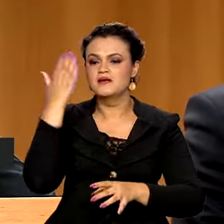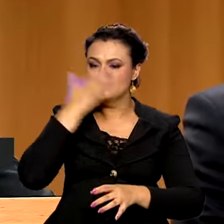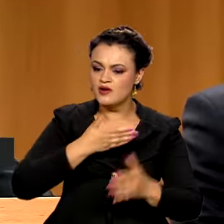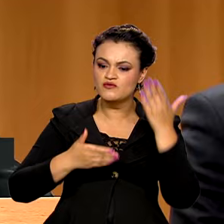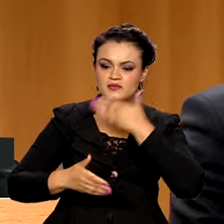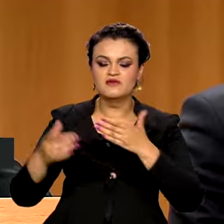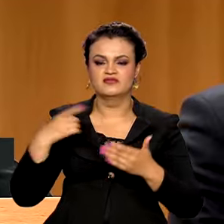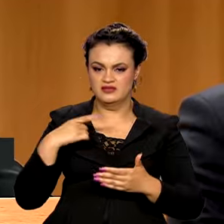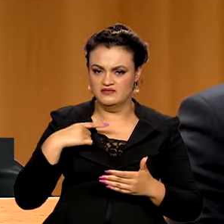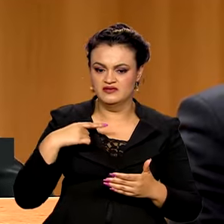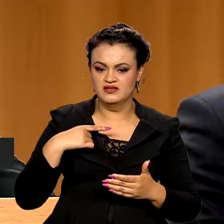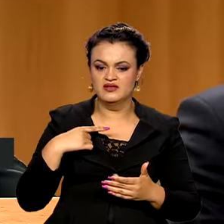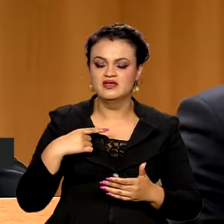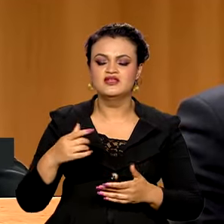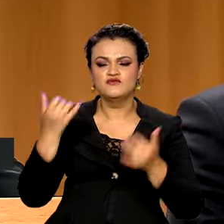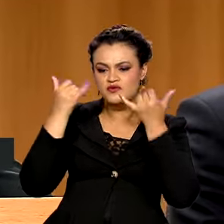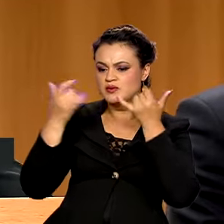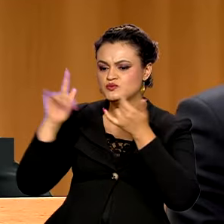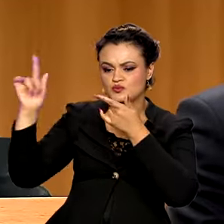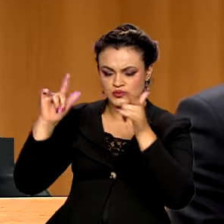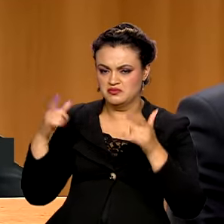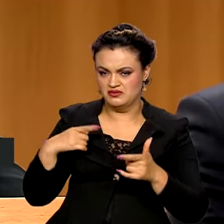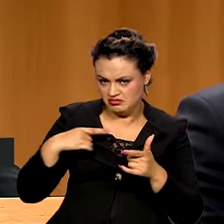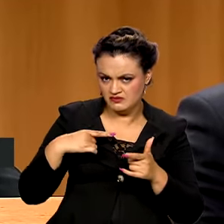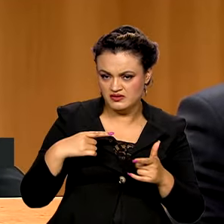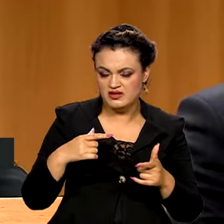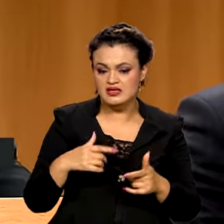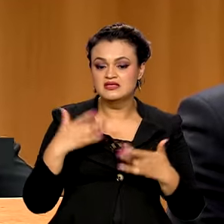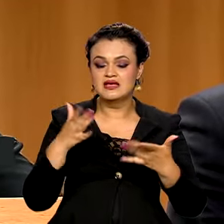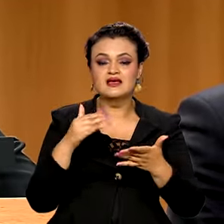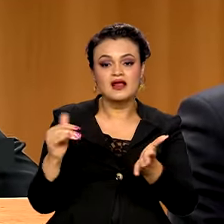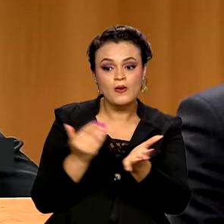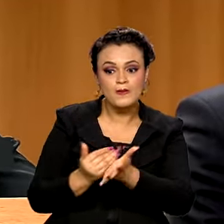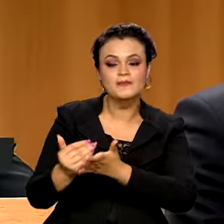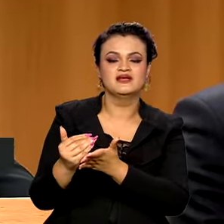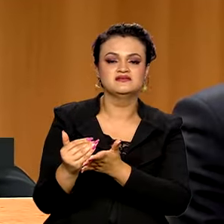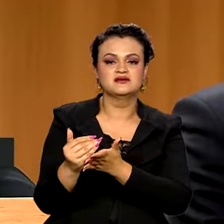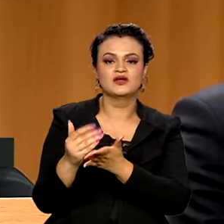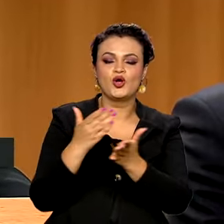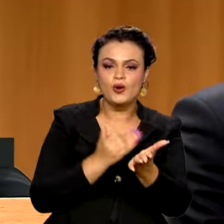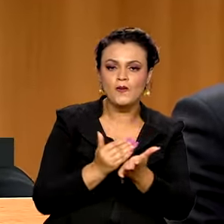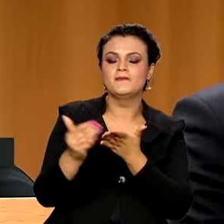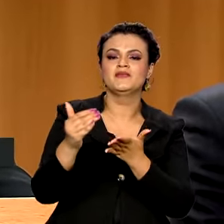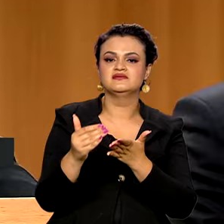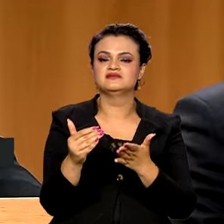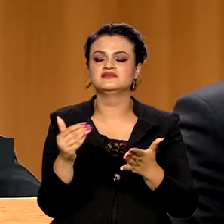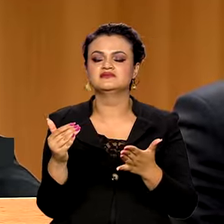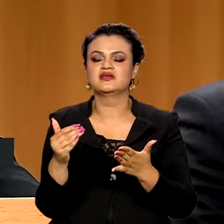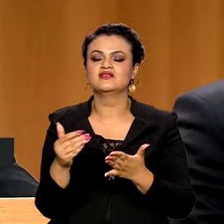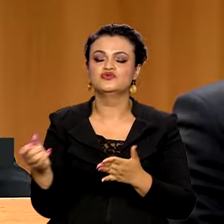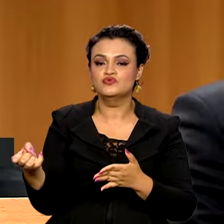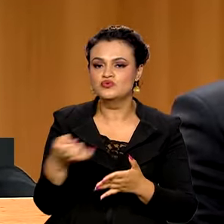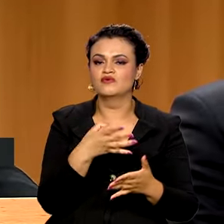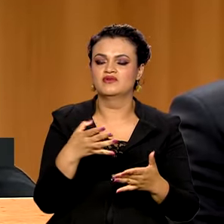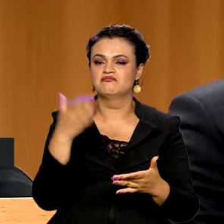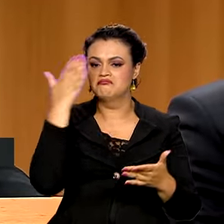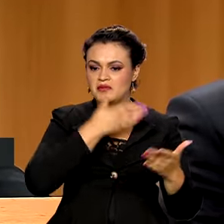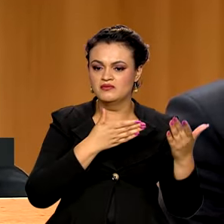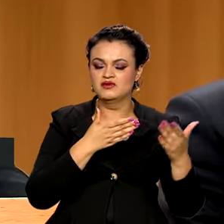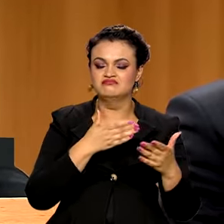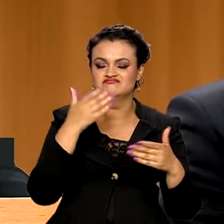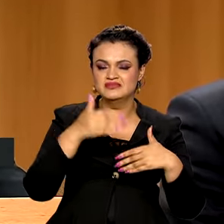provas já colhidas anteriormente e ela é o início de uma nova produção